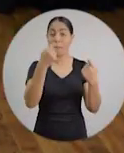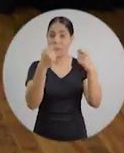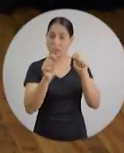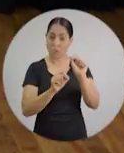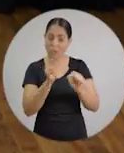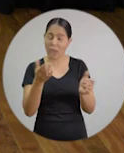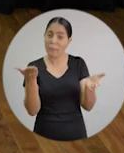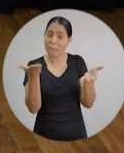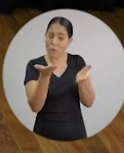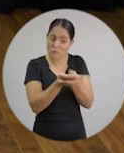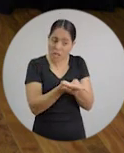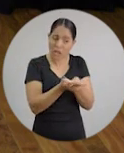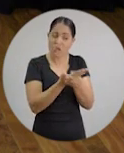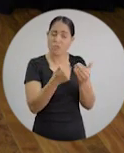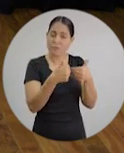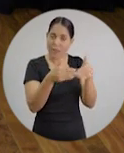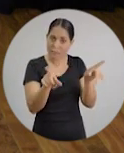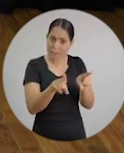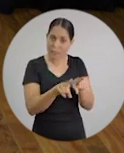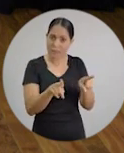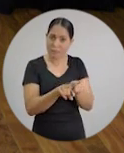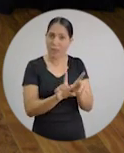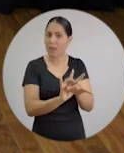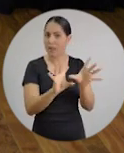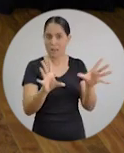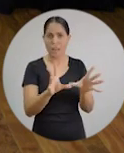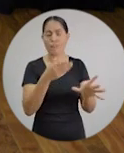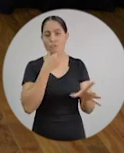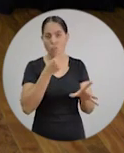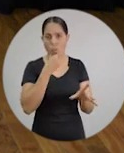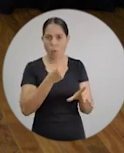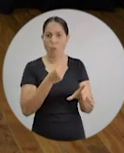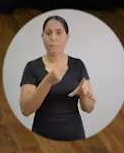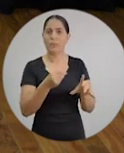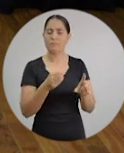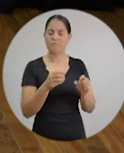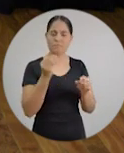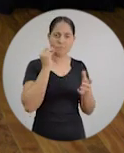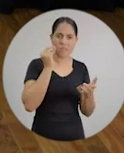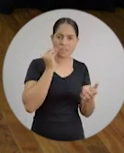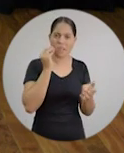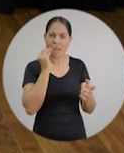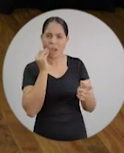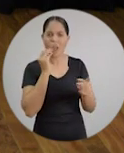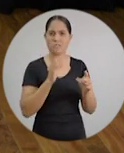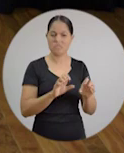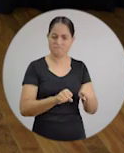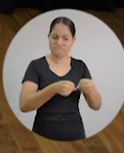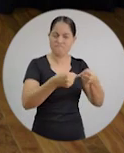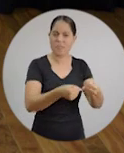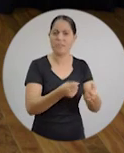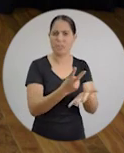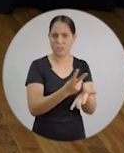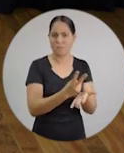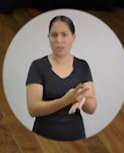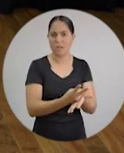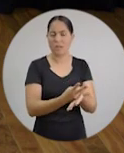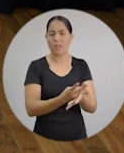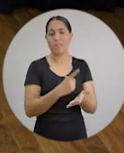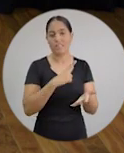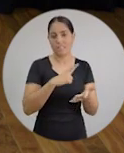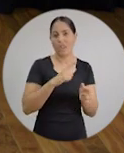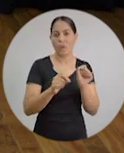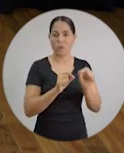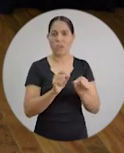ser apurado, é garantida sempre ampla defesa e contraditório, né, dentro desse processo administrativo. É necessário que haja